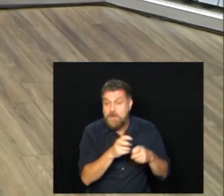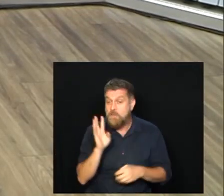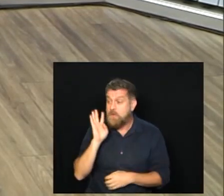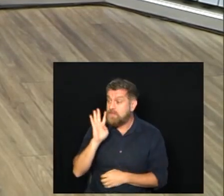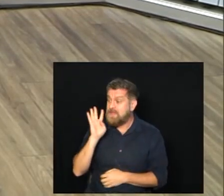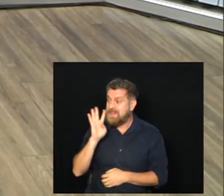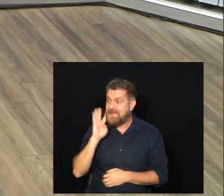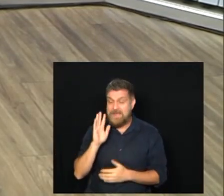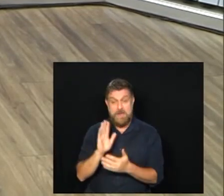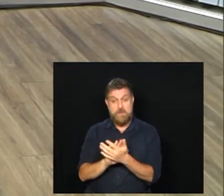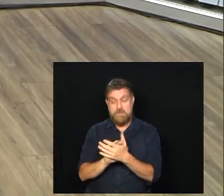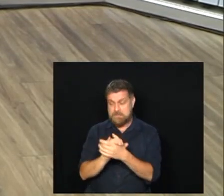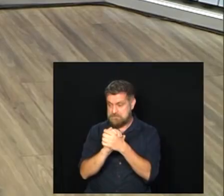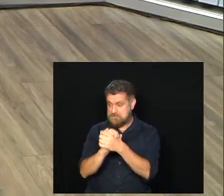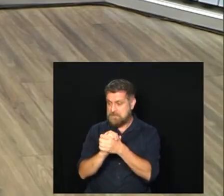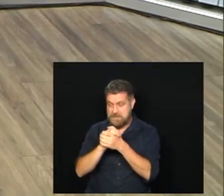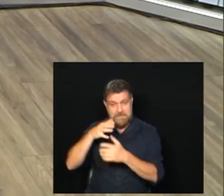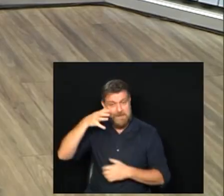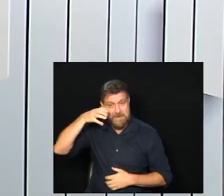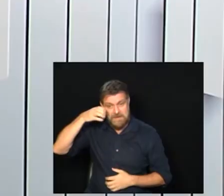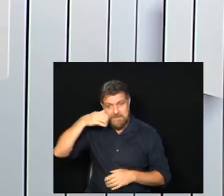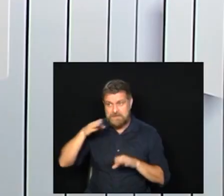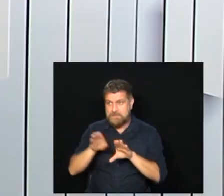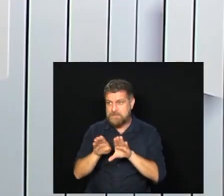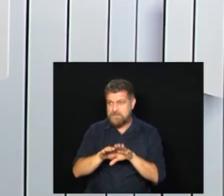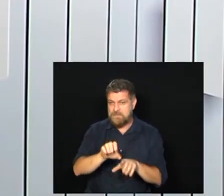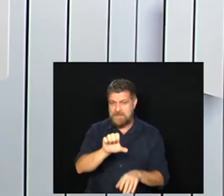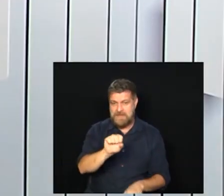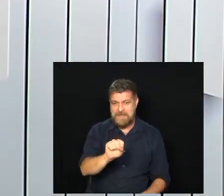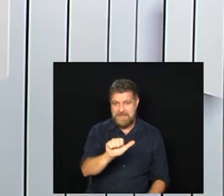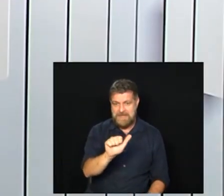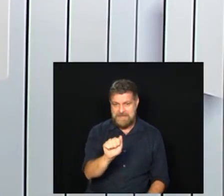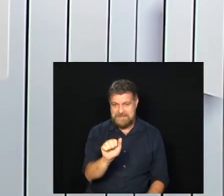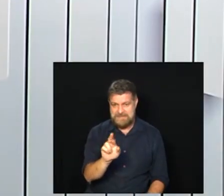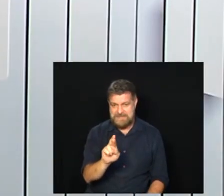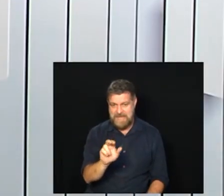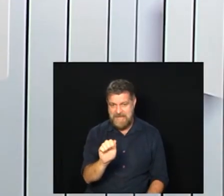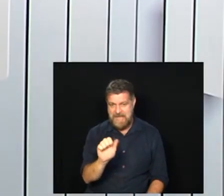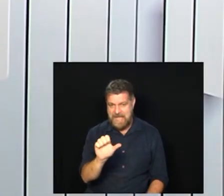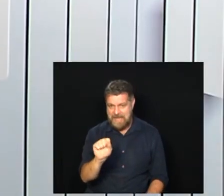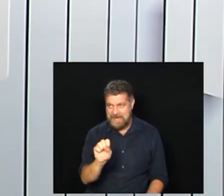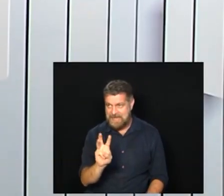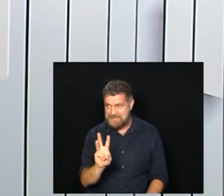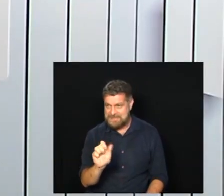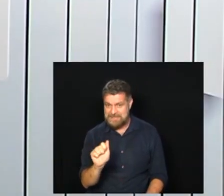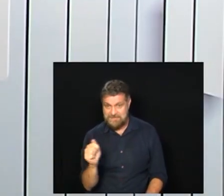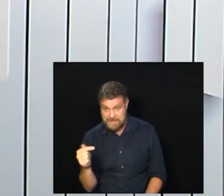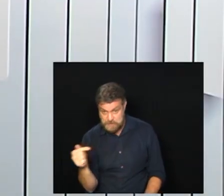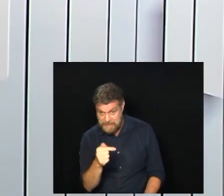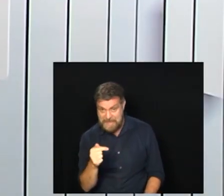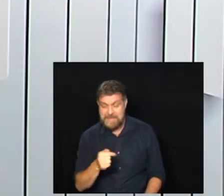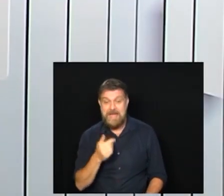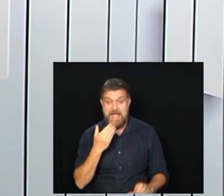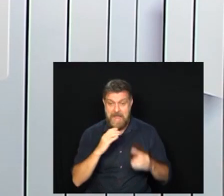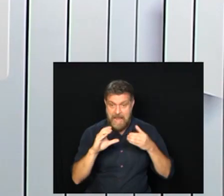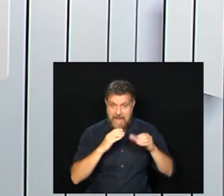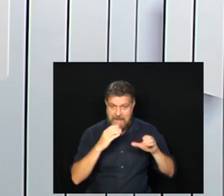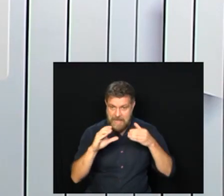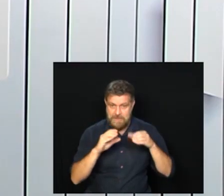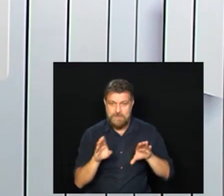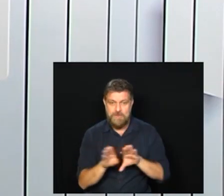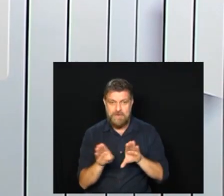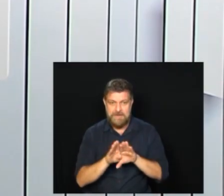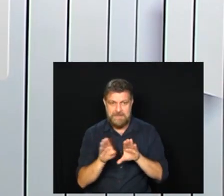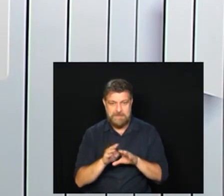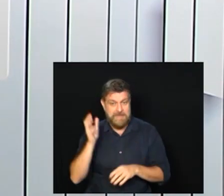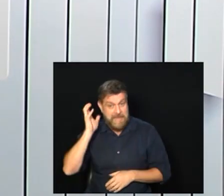bacana. Parabéns, André. Parabéns também a Sarasvati, que é cantora, comunicadora de rádio. Ngambicula,